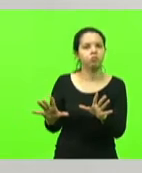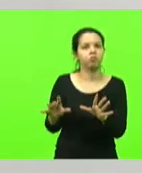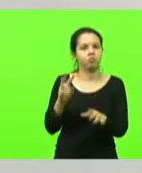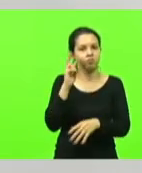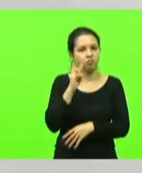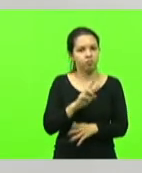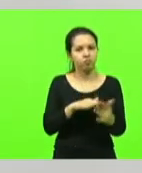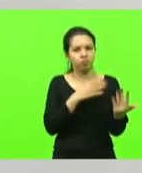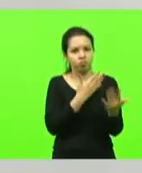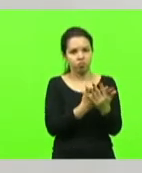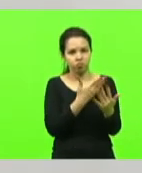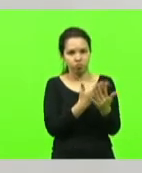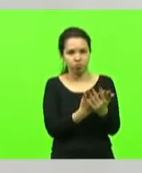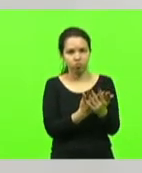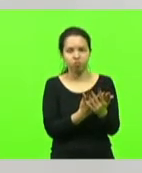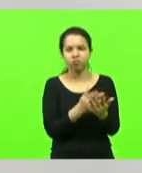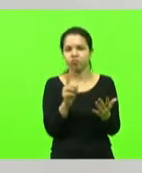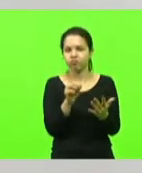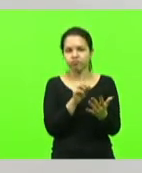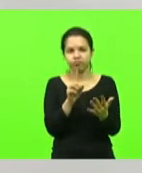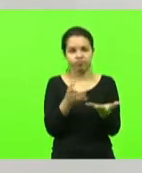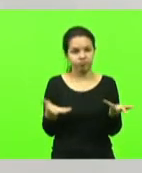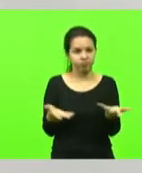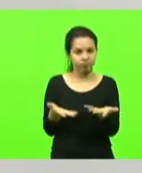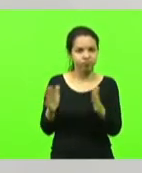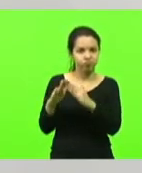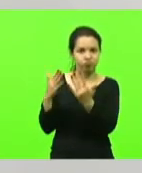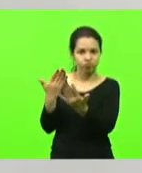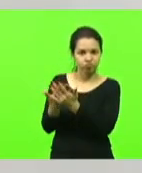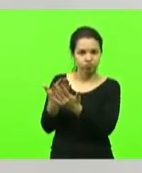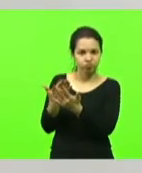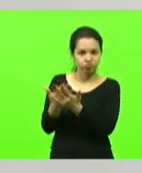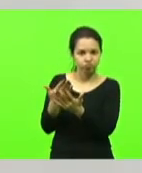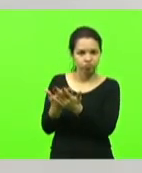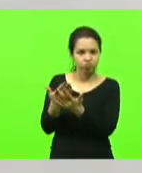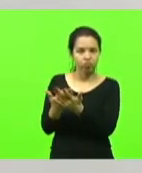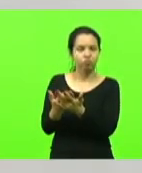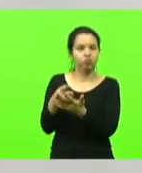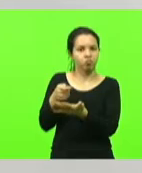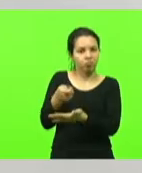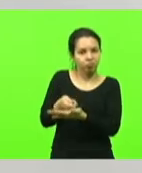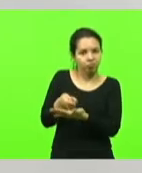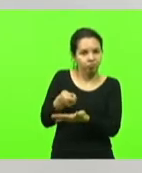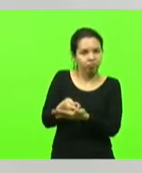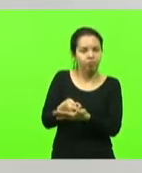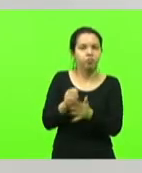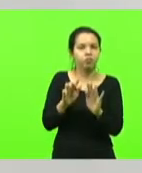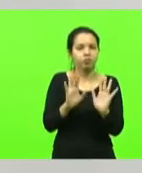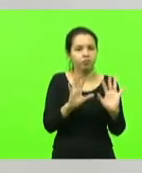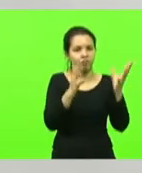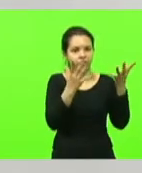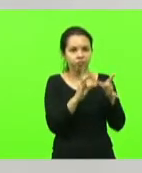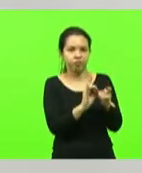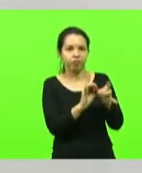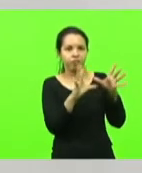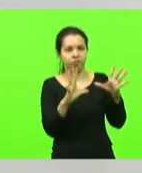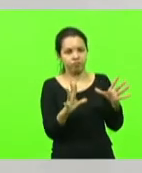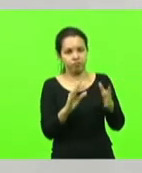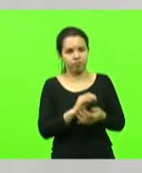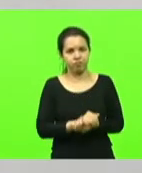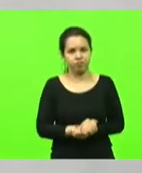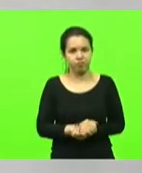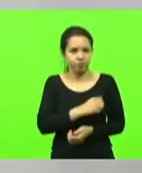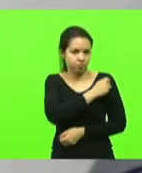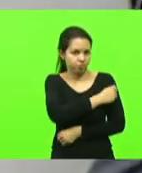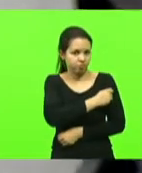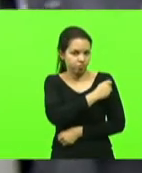hoje sendo mais liberais com festas do que com escolas. Alunos e professores constantemente se confundem. Qual o motivo de sair